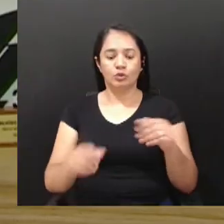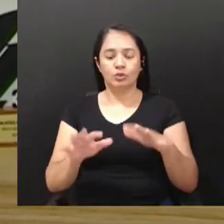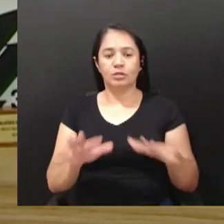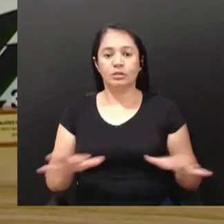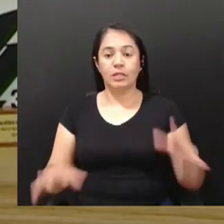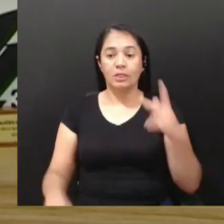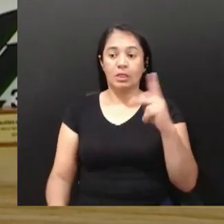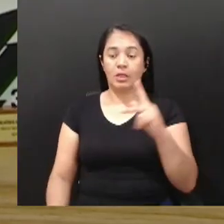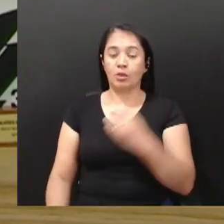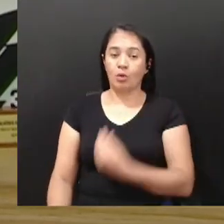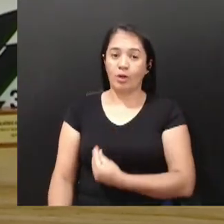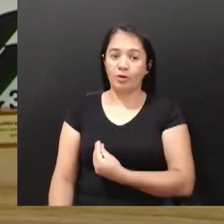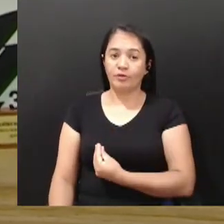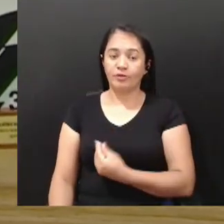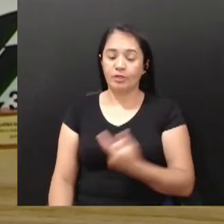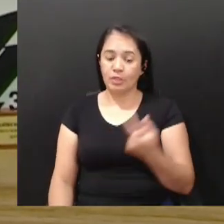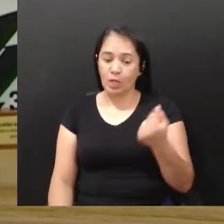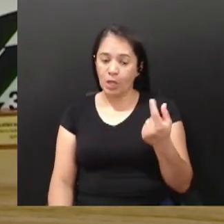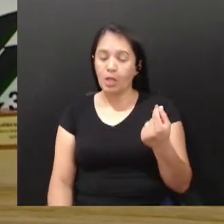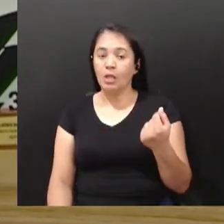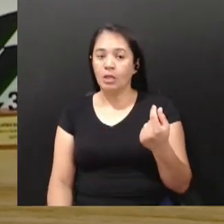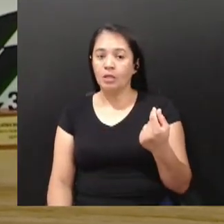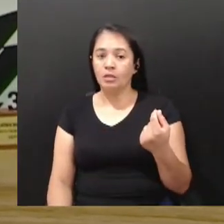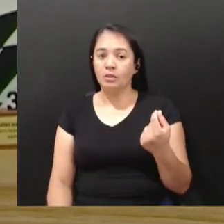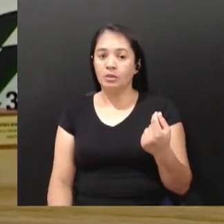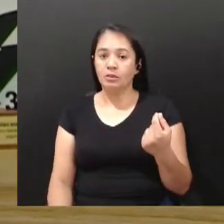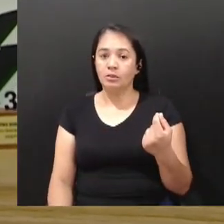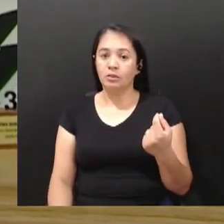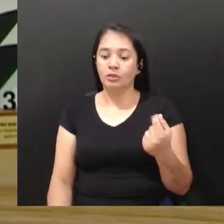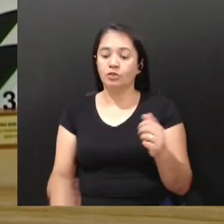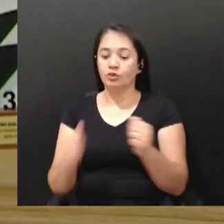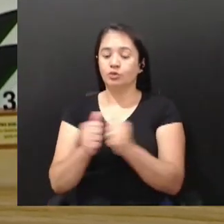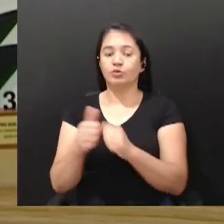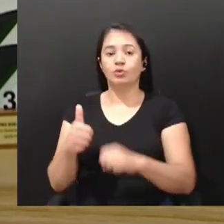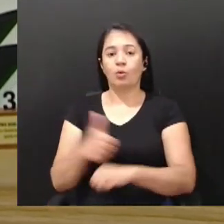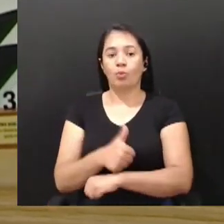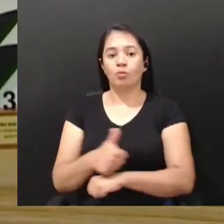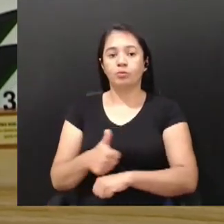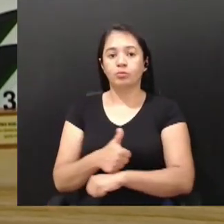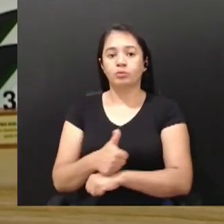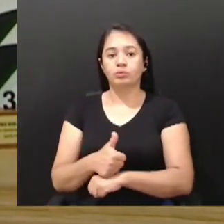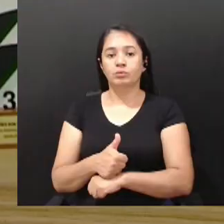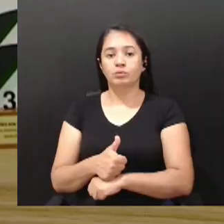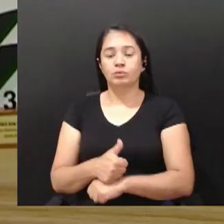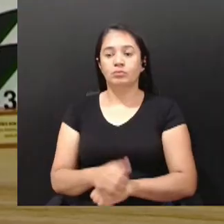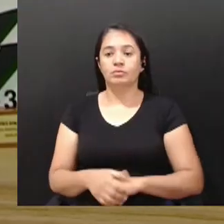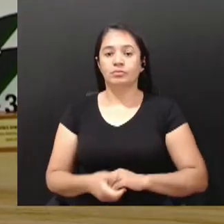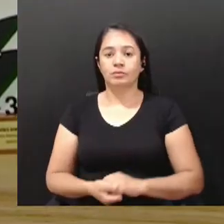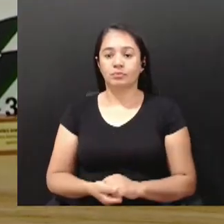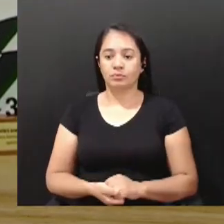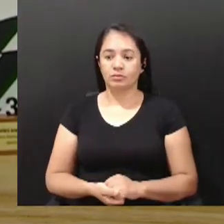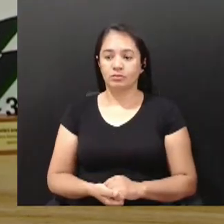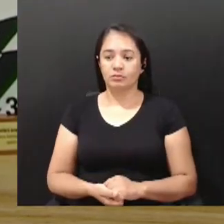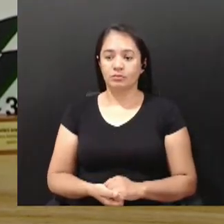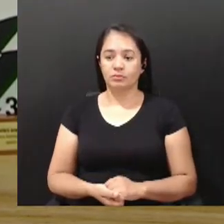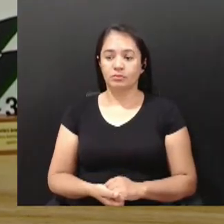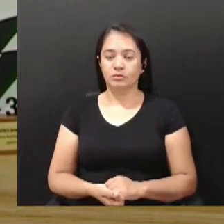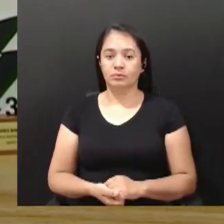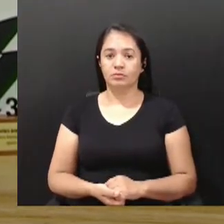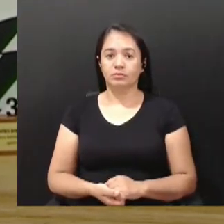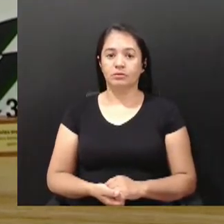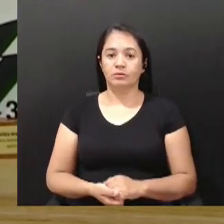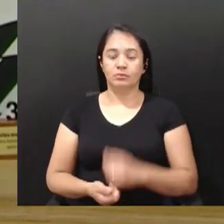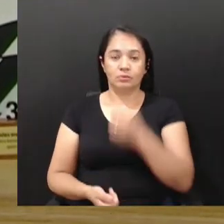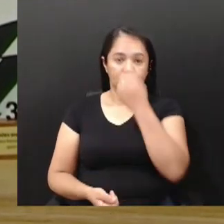seja norteada por um profissional, né? Contem conosco, né? Usem os profissionais do mercado financeiro para te auxiliar